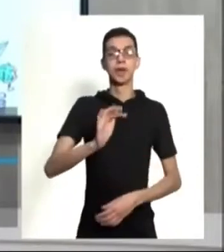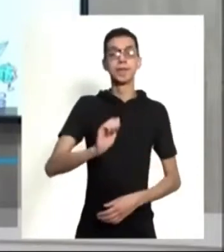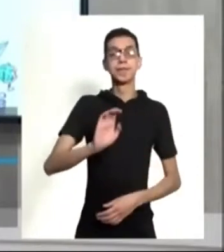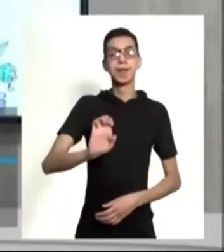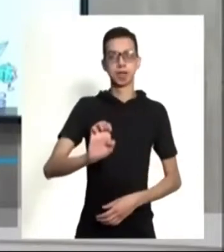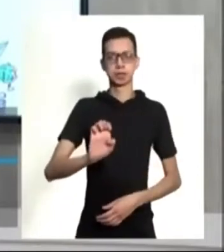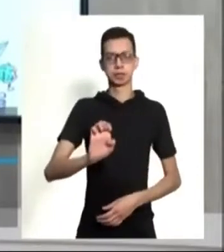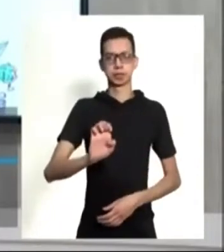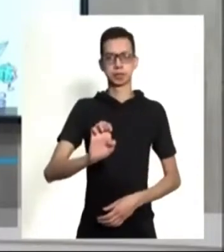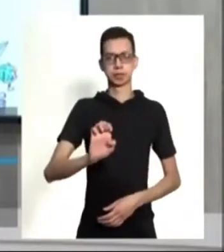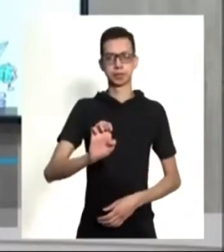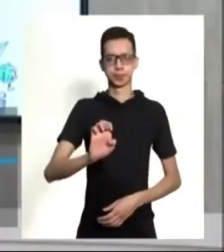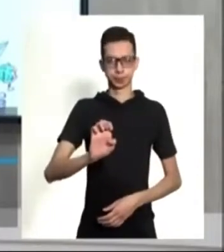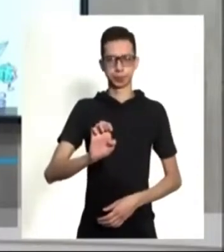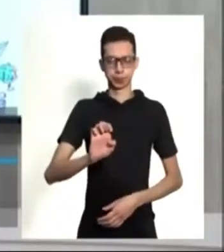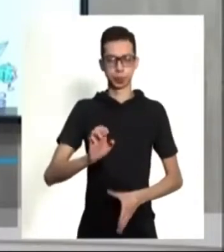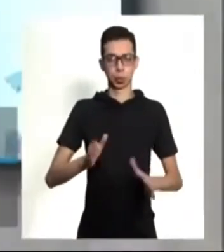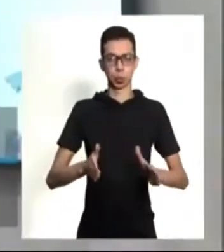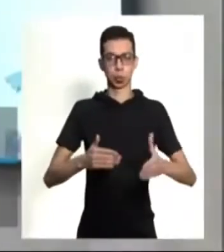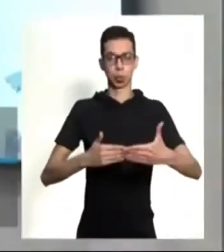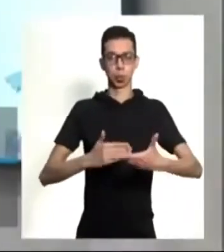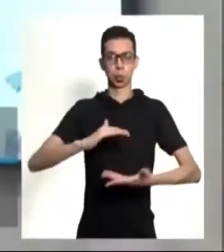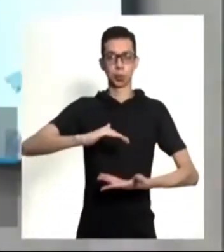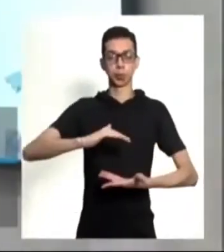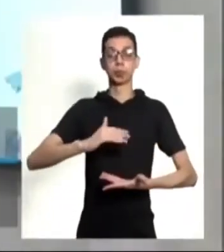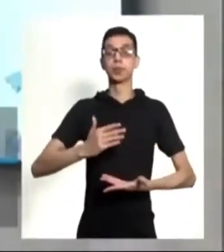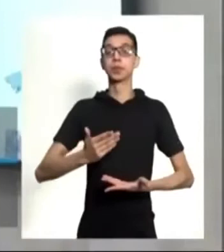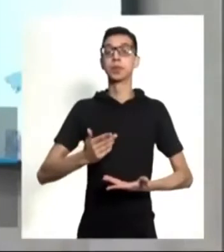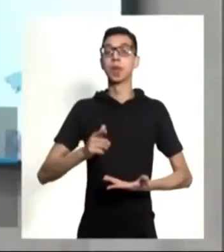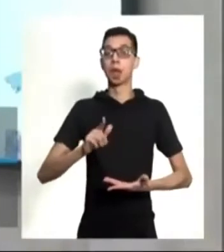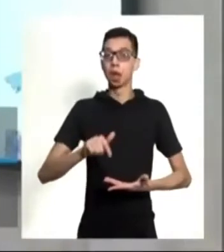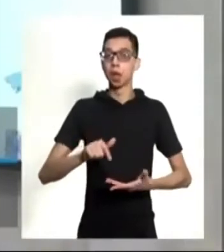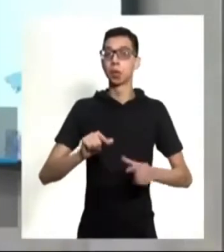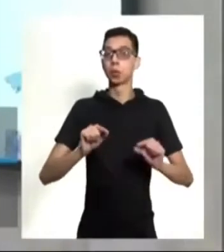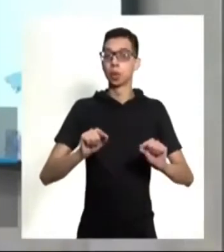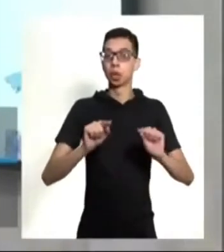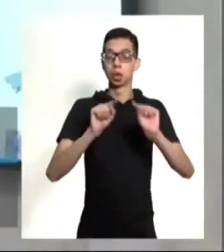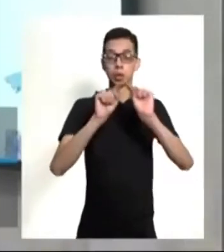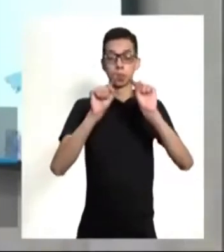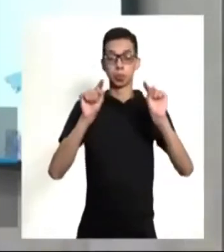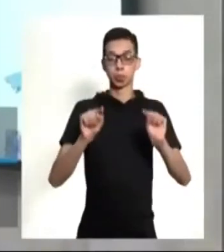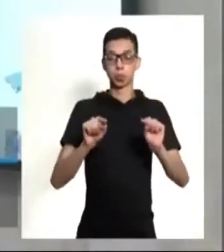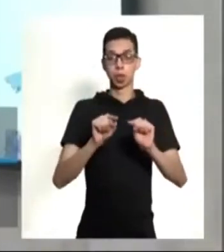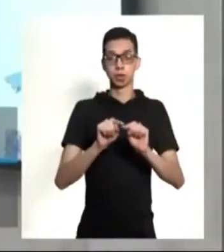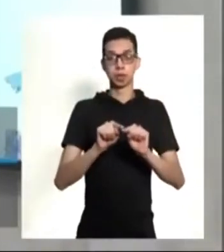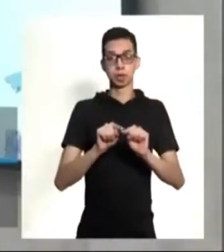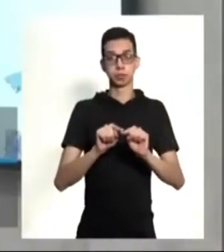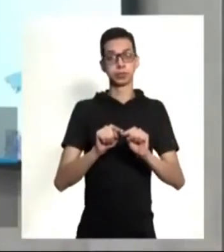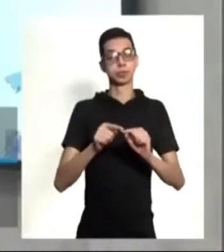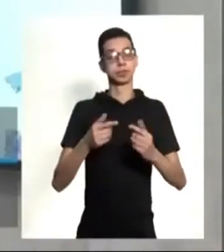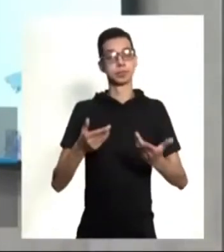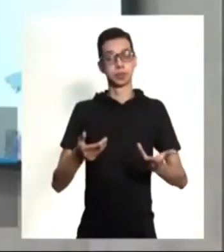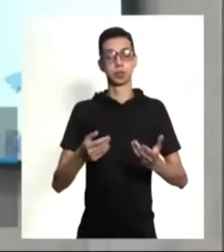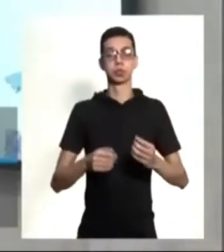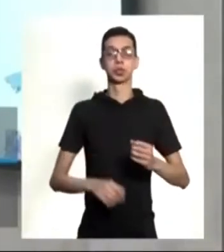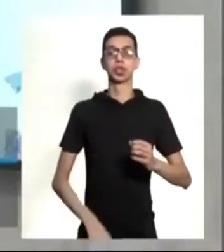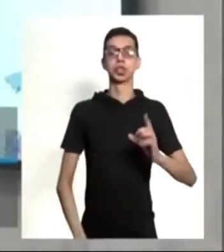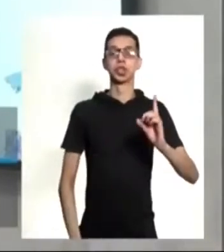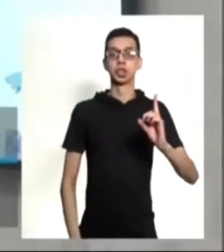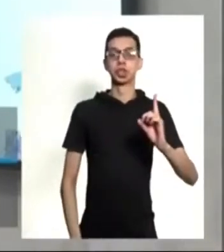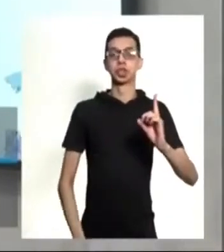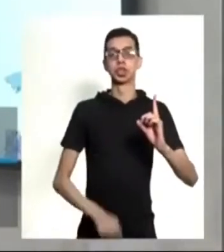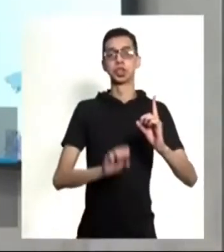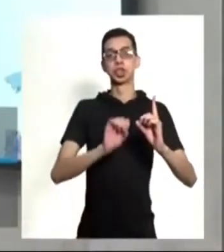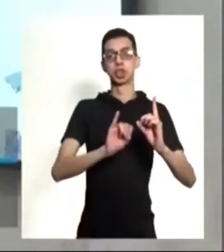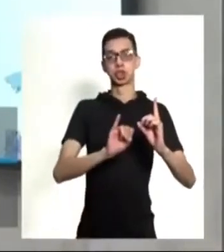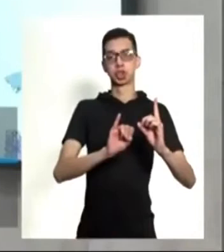de um cubo, as faces são quadradas. Então, a diagonal da face nada mais é do que a diagonal de um quadrado, e a diagonal do